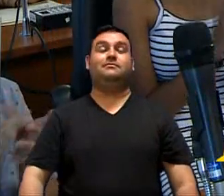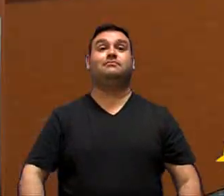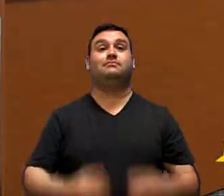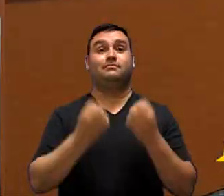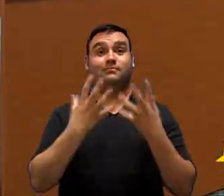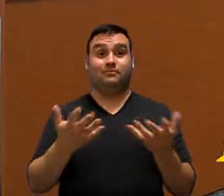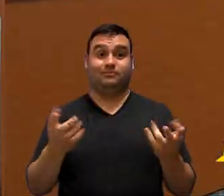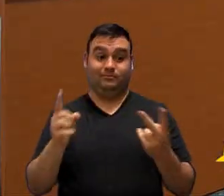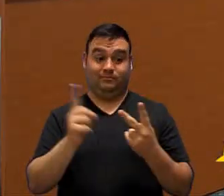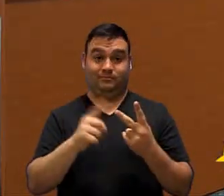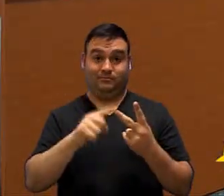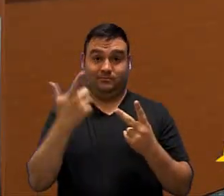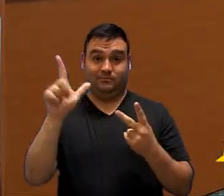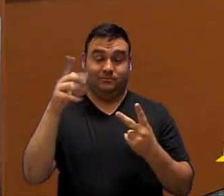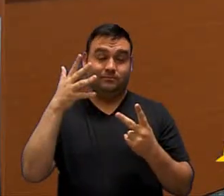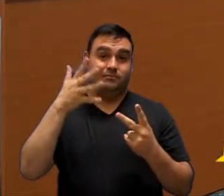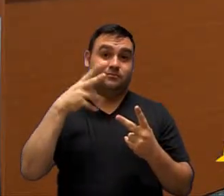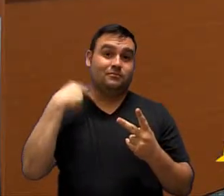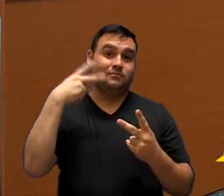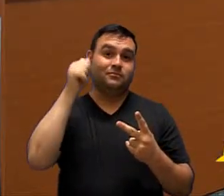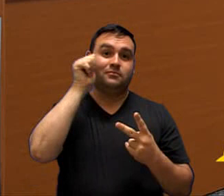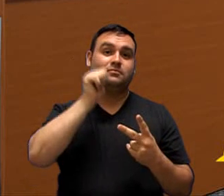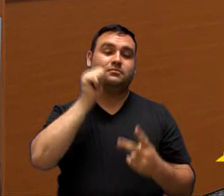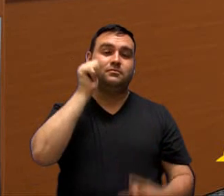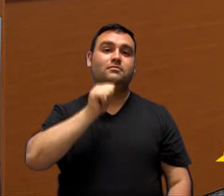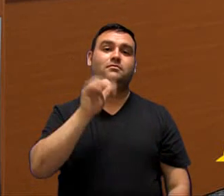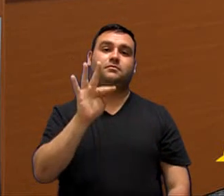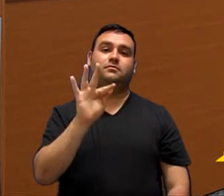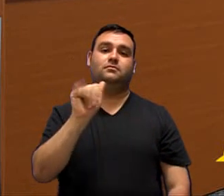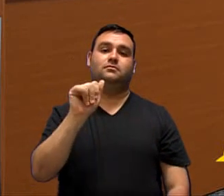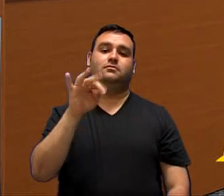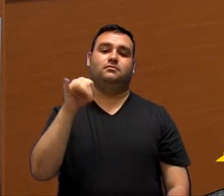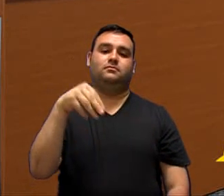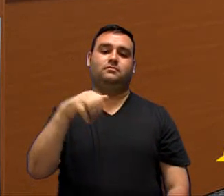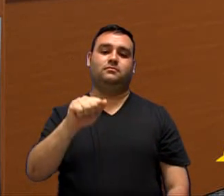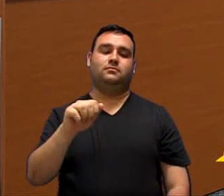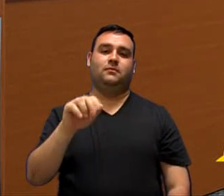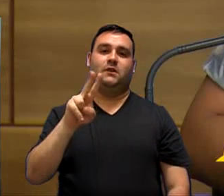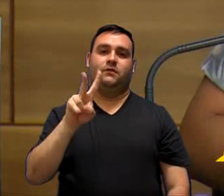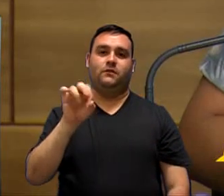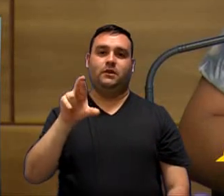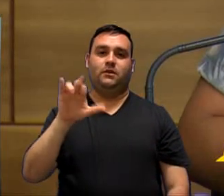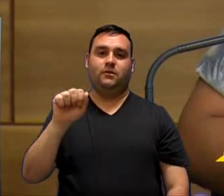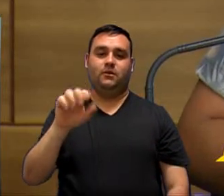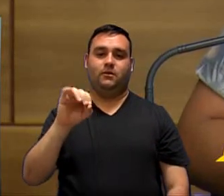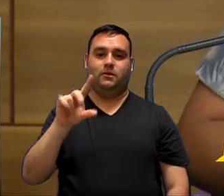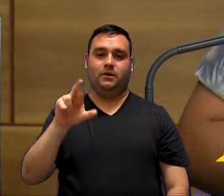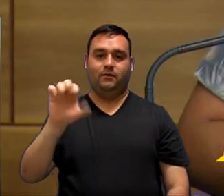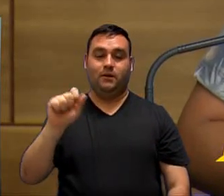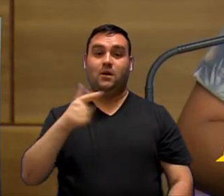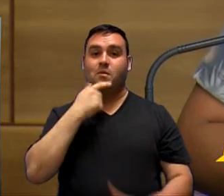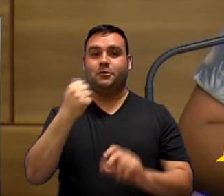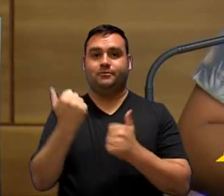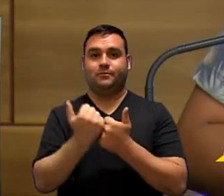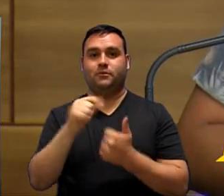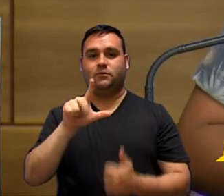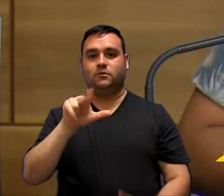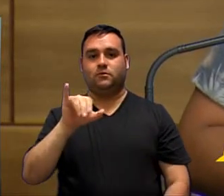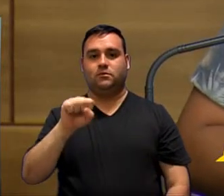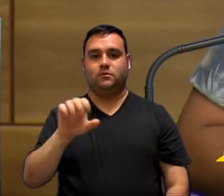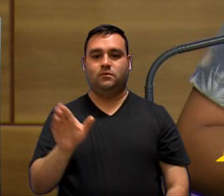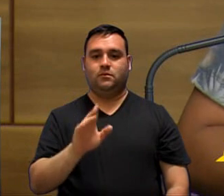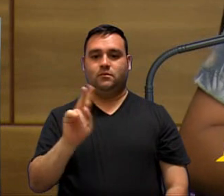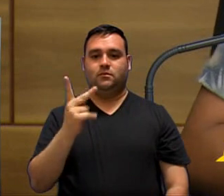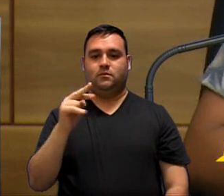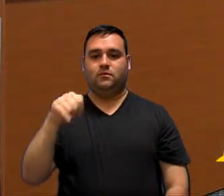Bom, agora eu queria chamar a vereadora Fátima Vitória Oliveira Fortunato e seu suplente, Luiz Henrique,